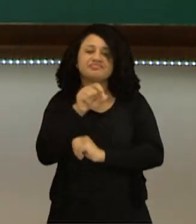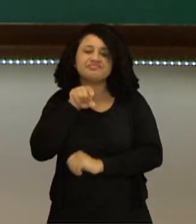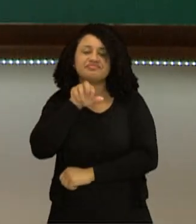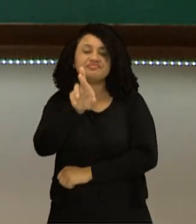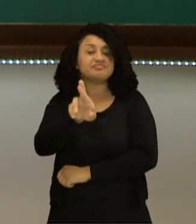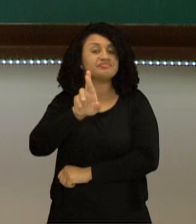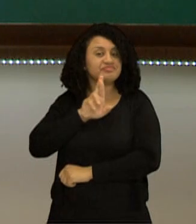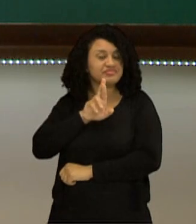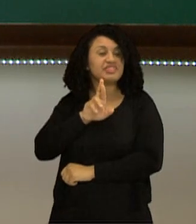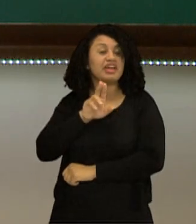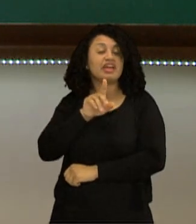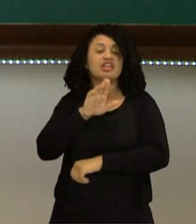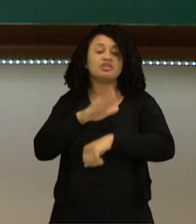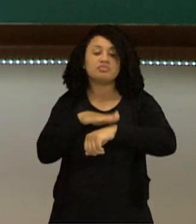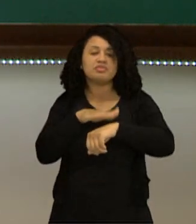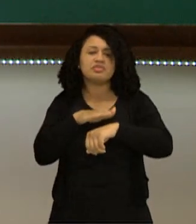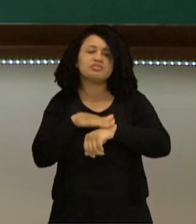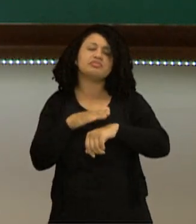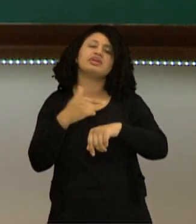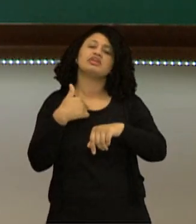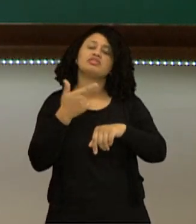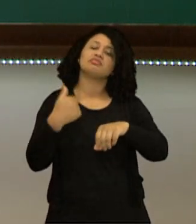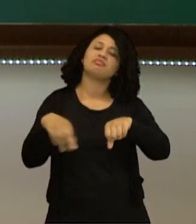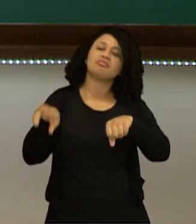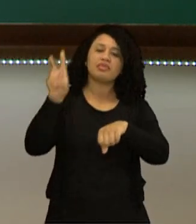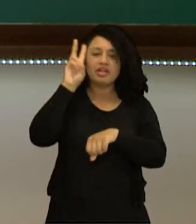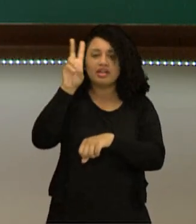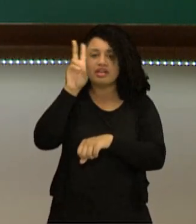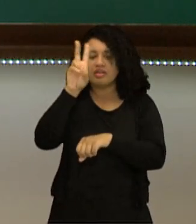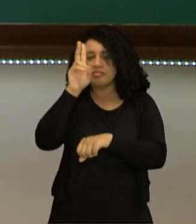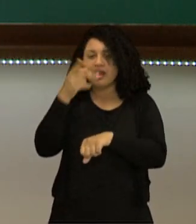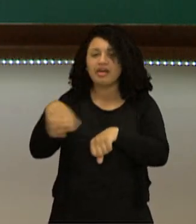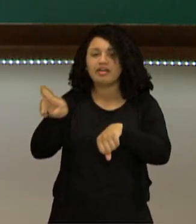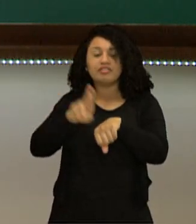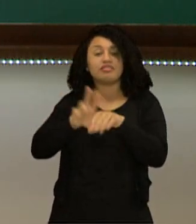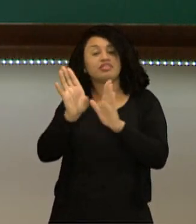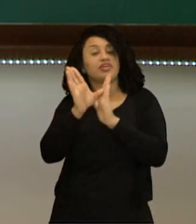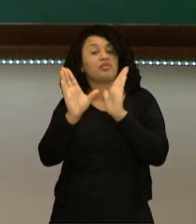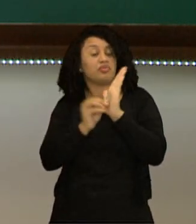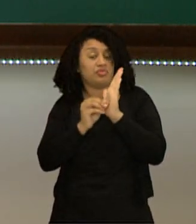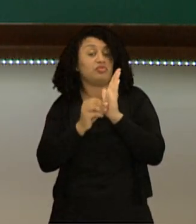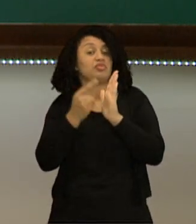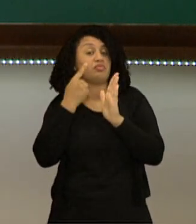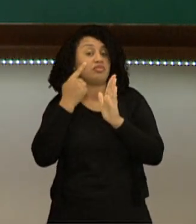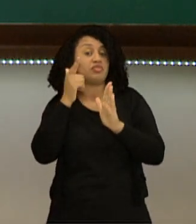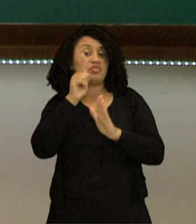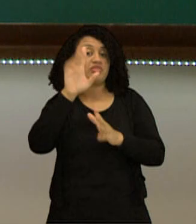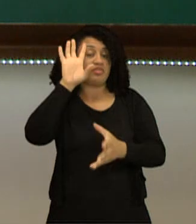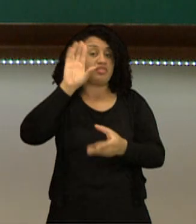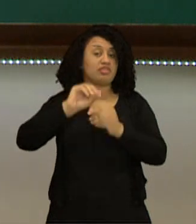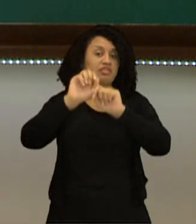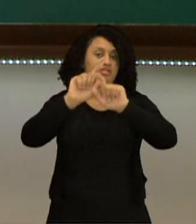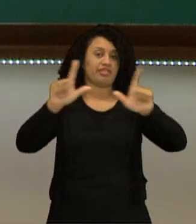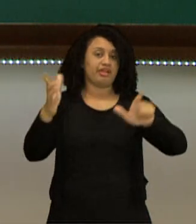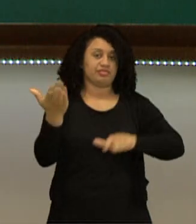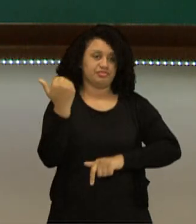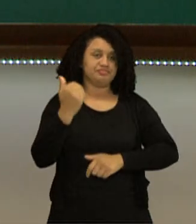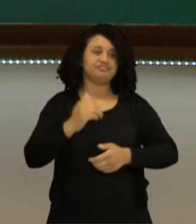quiz. Quiz é aquele momento para a gente dar uma revisada no que a gente viu, para ver se está tudo claro, tudo entendido. Vamos lá? Let's